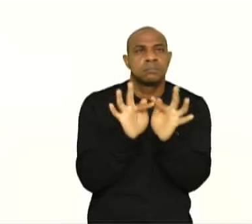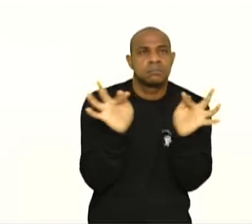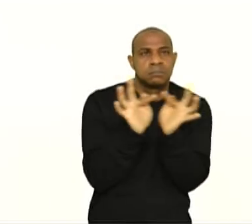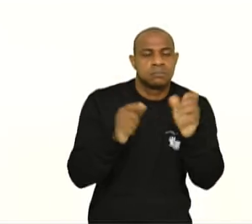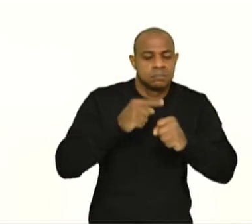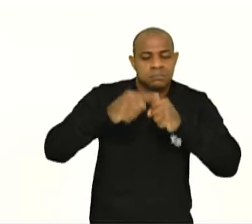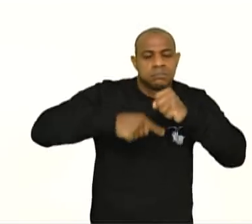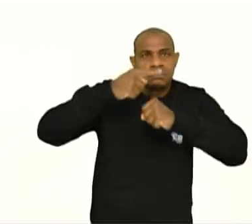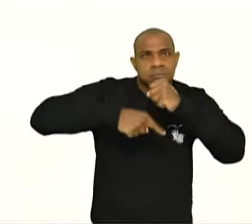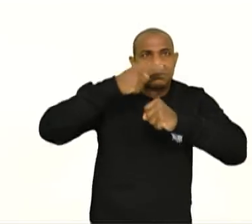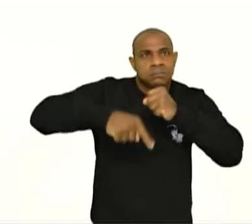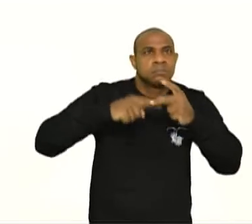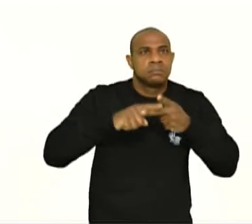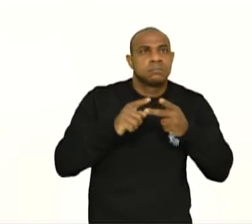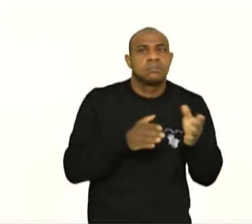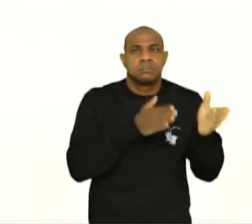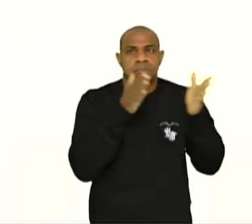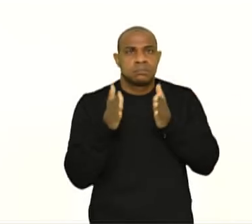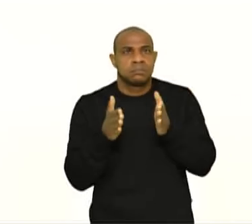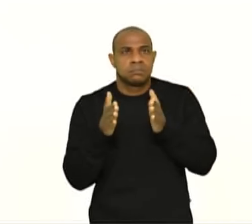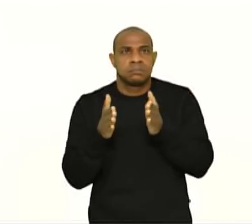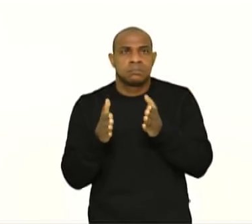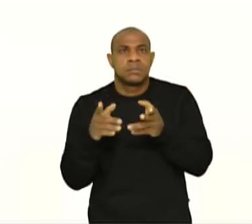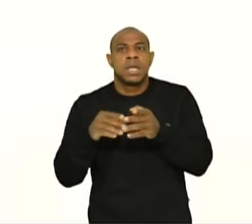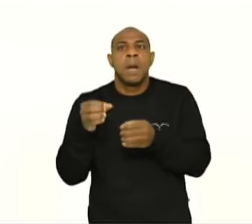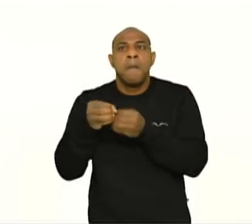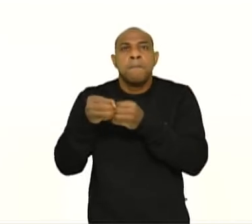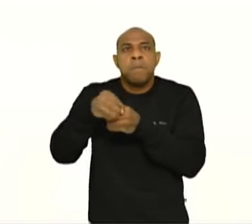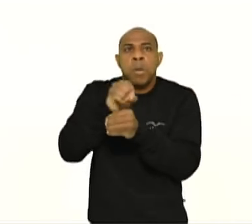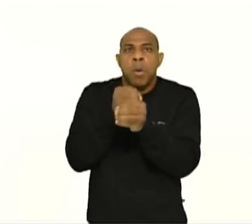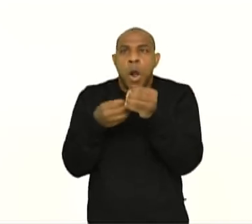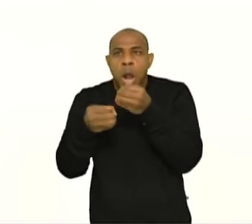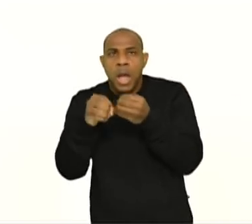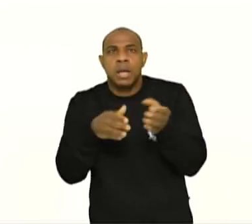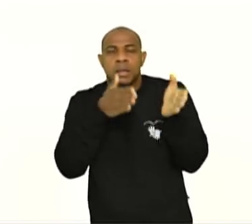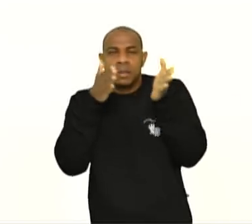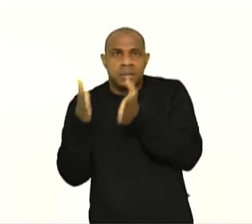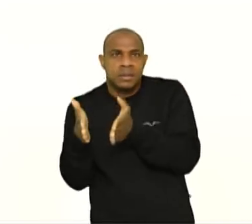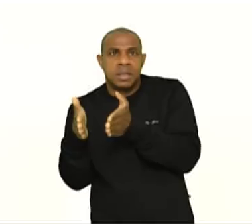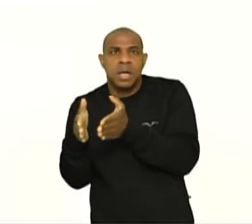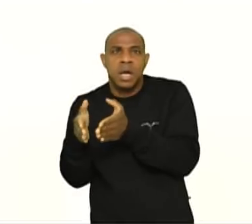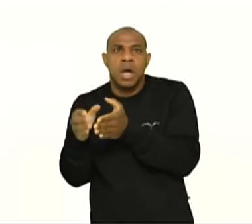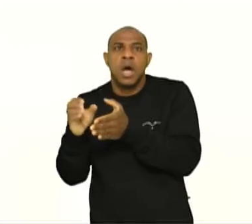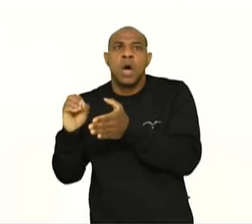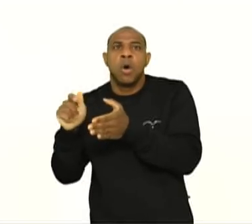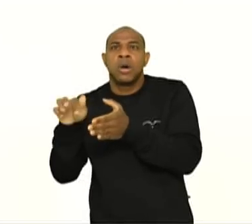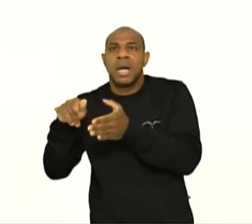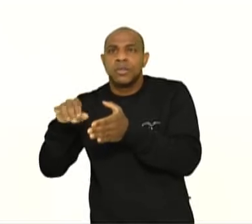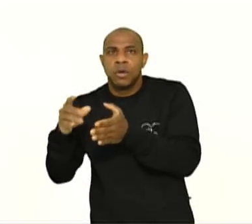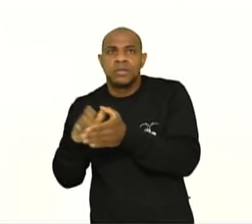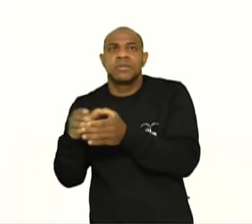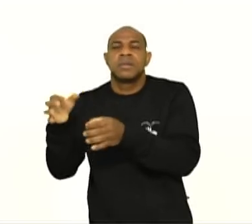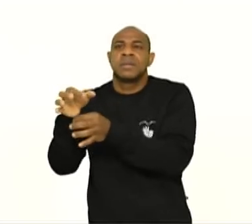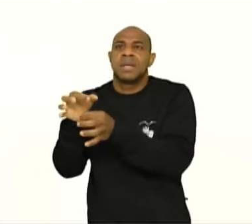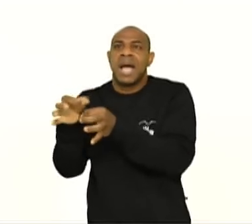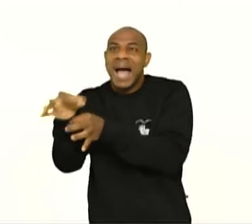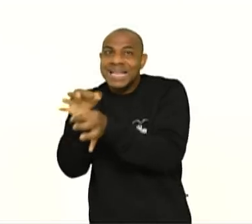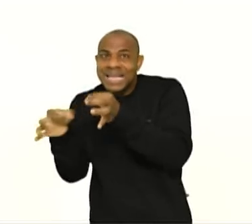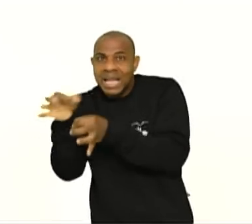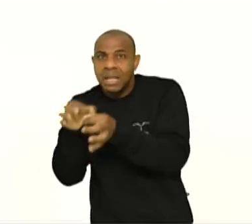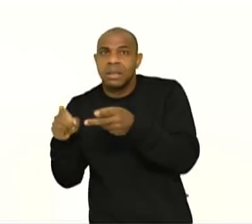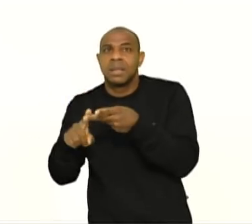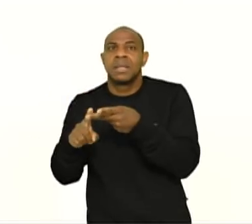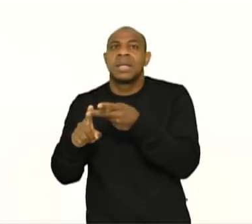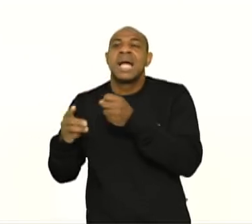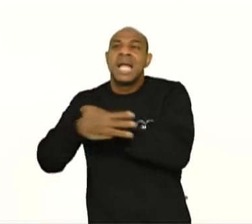átomo, um próximo nível que a gente vai chamar de molécula, os organoides, a célula em si, tá?